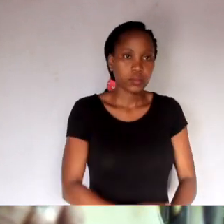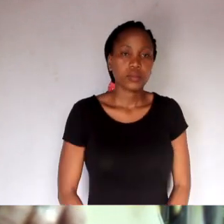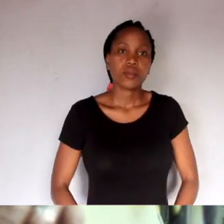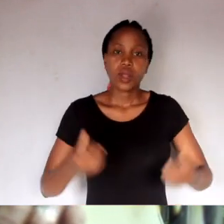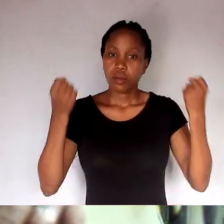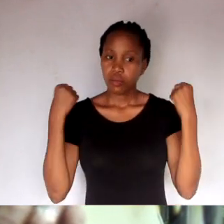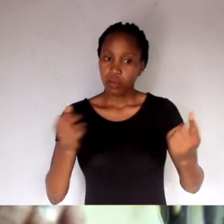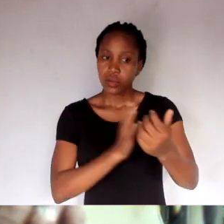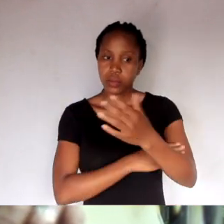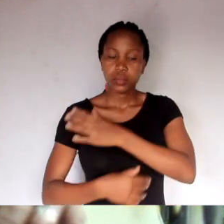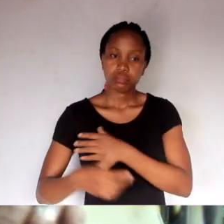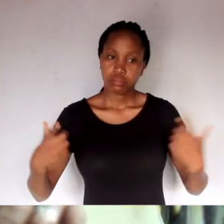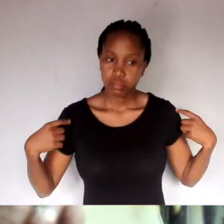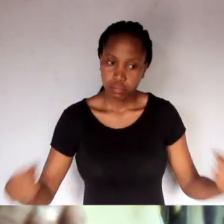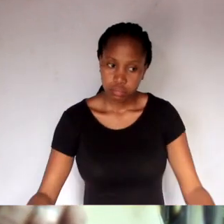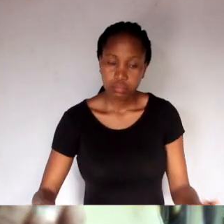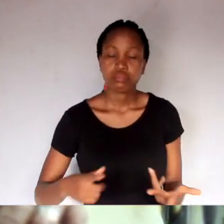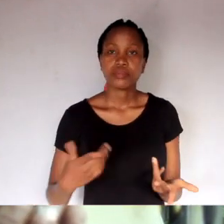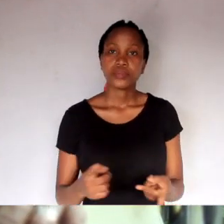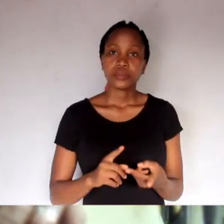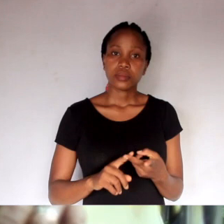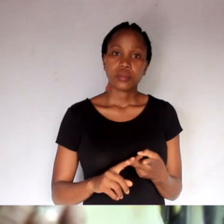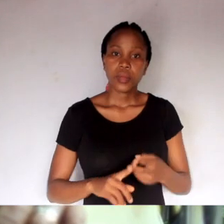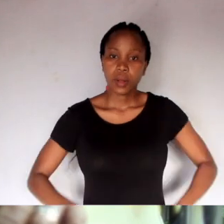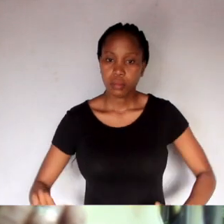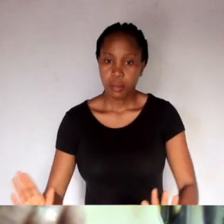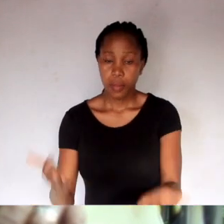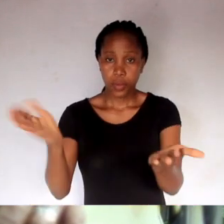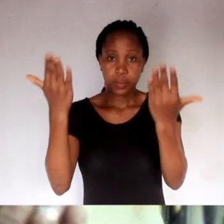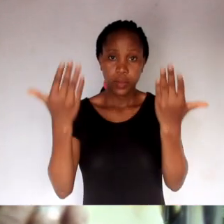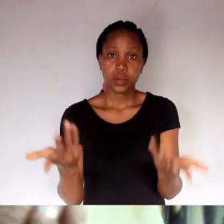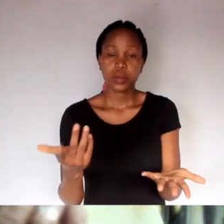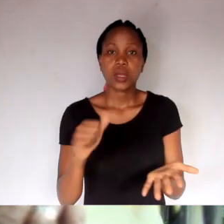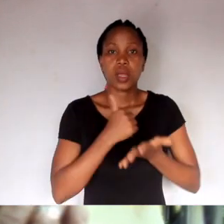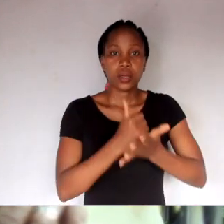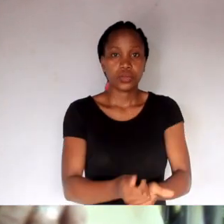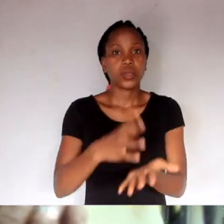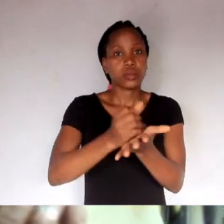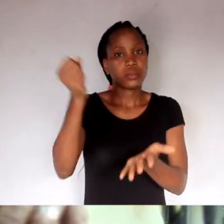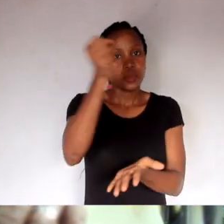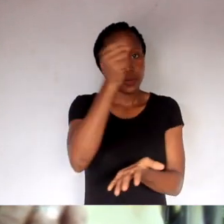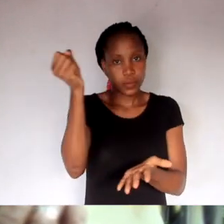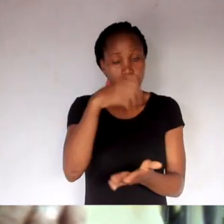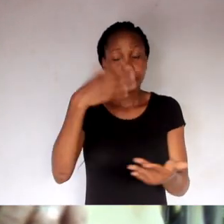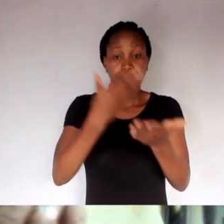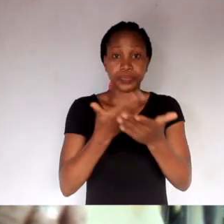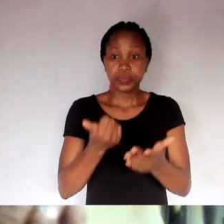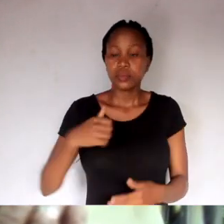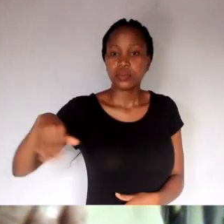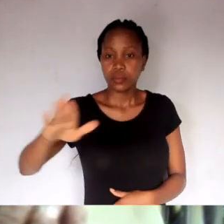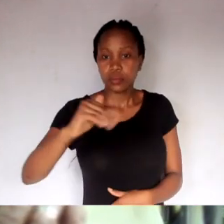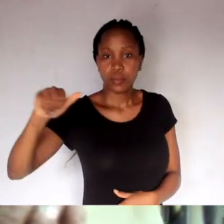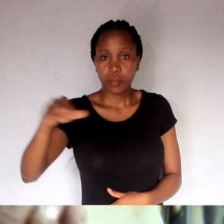mais força, cada vez com mais poder de mobilização, principalmente dos financiamentos, porque a área de